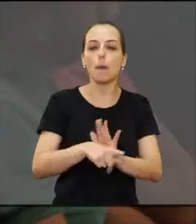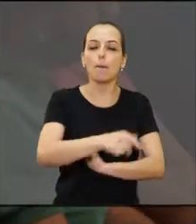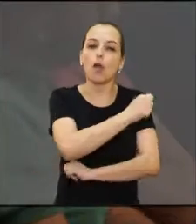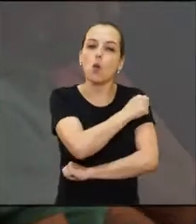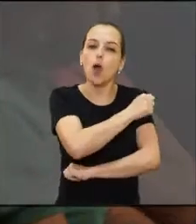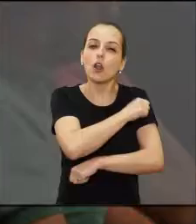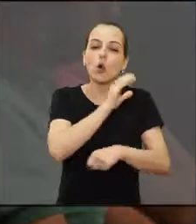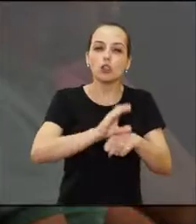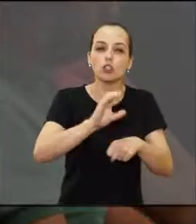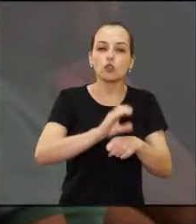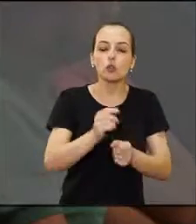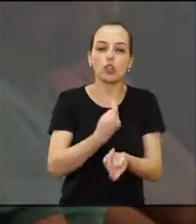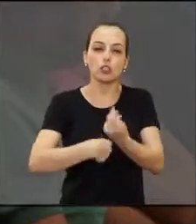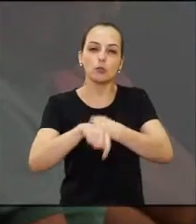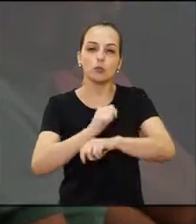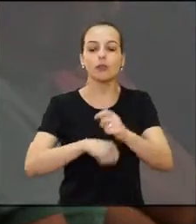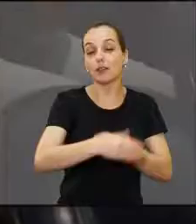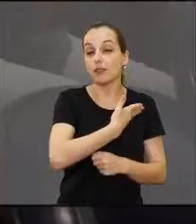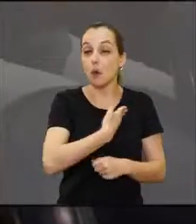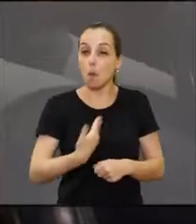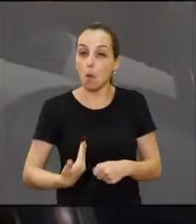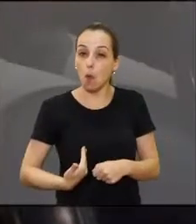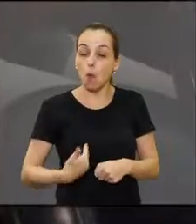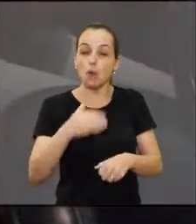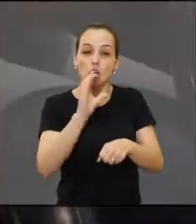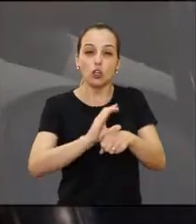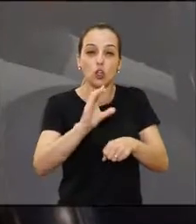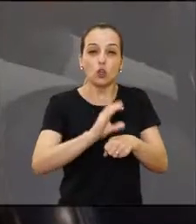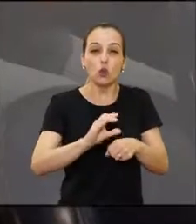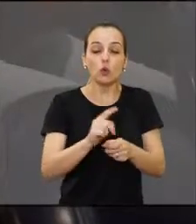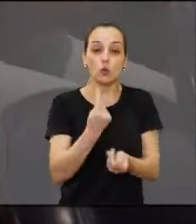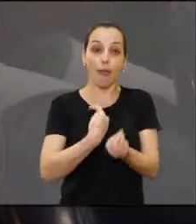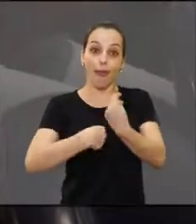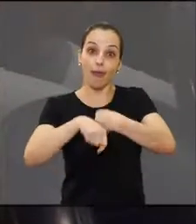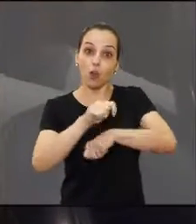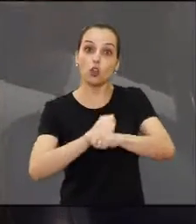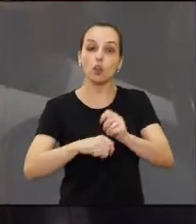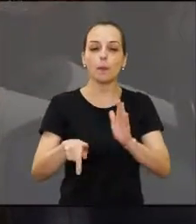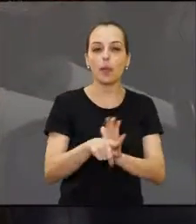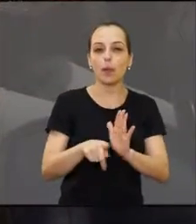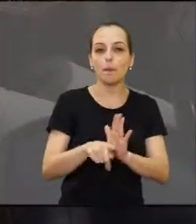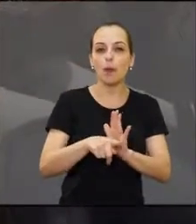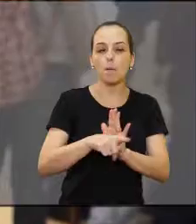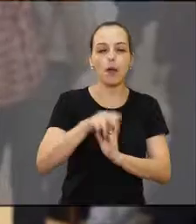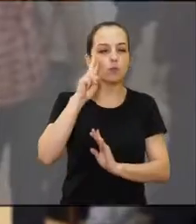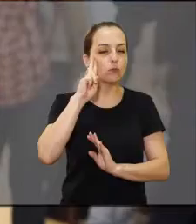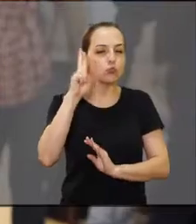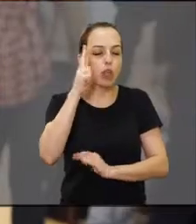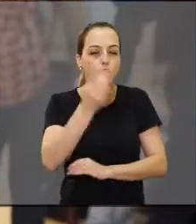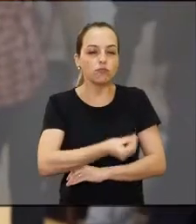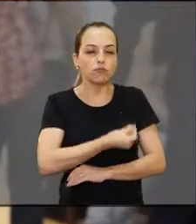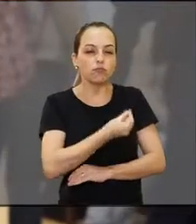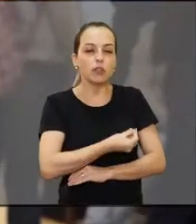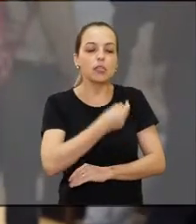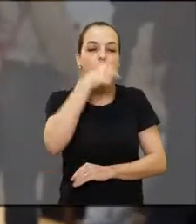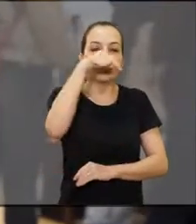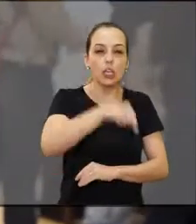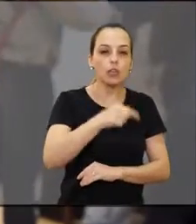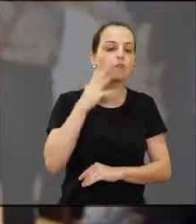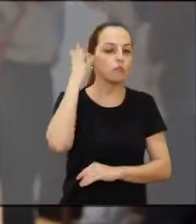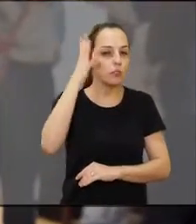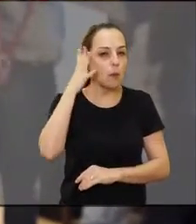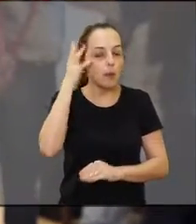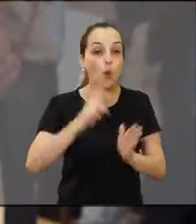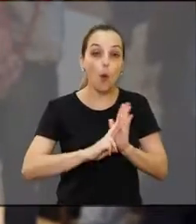esse, com os alunos da administração pública, com os alunos do curso de economia, com as autoridades que estarão